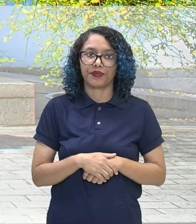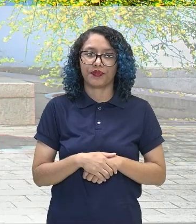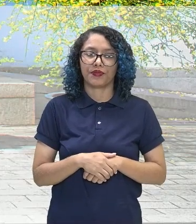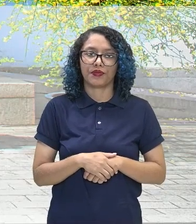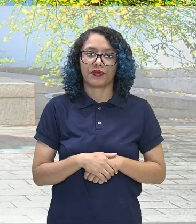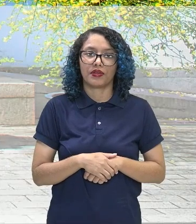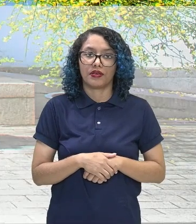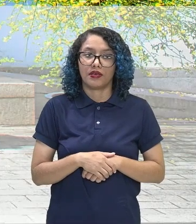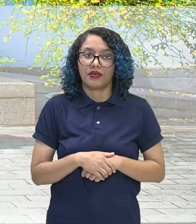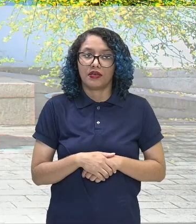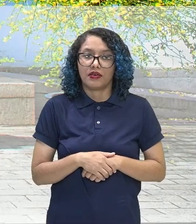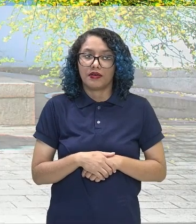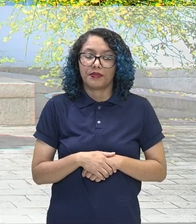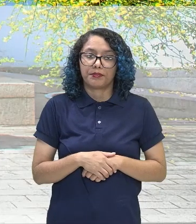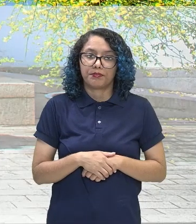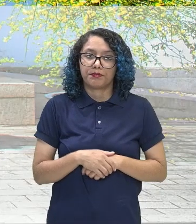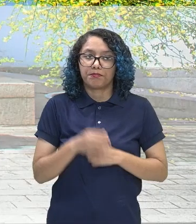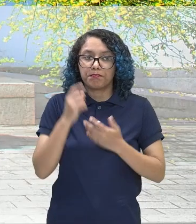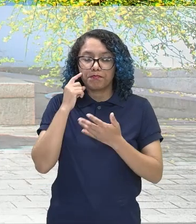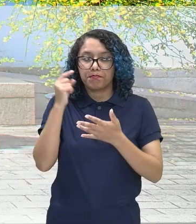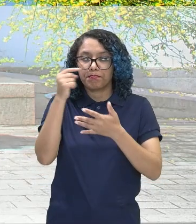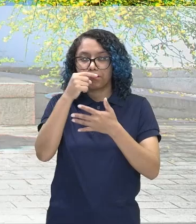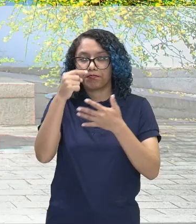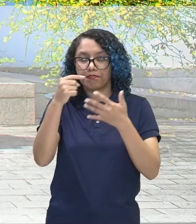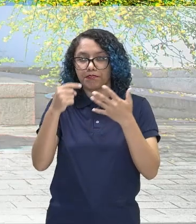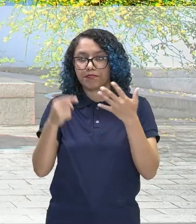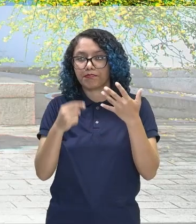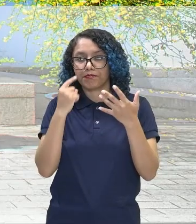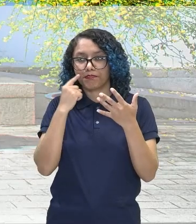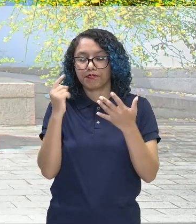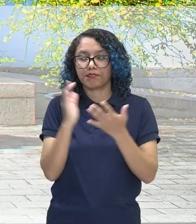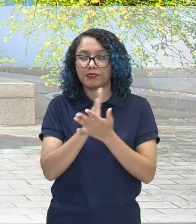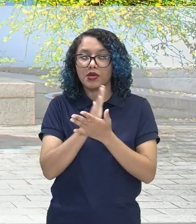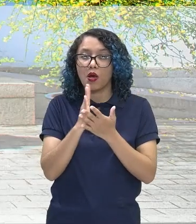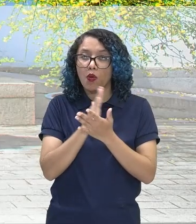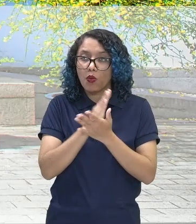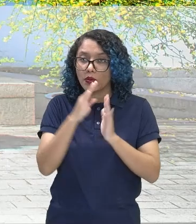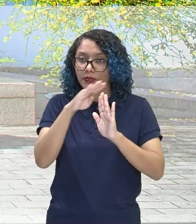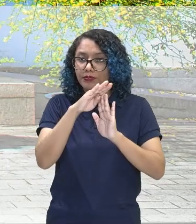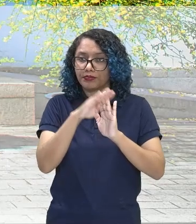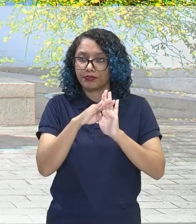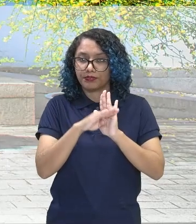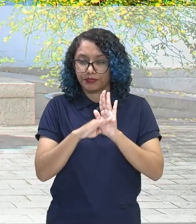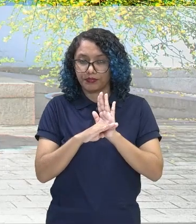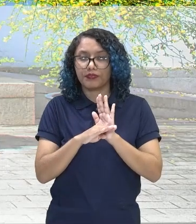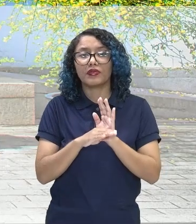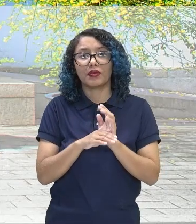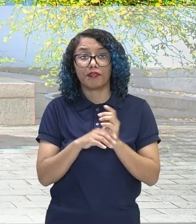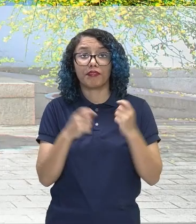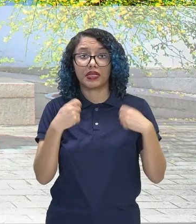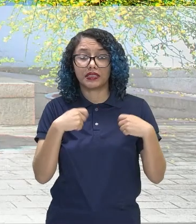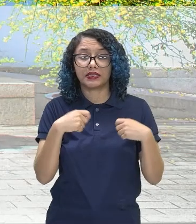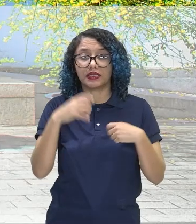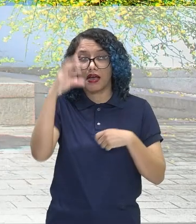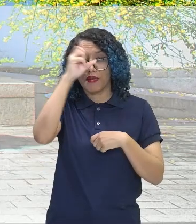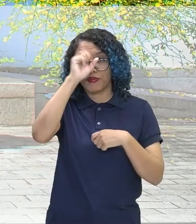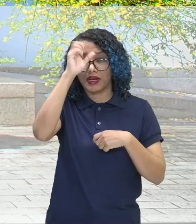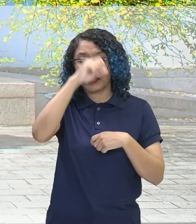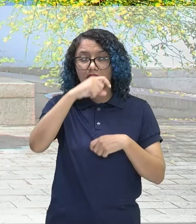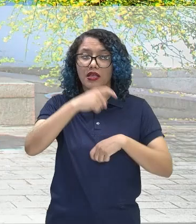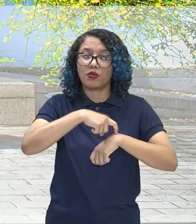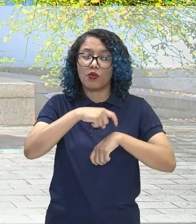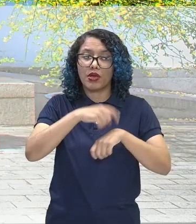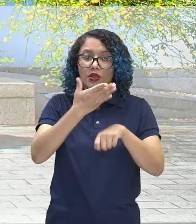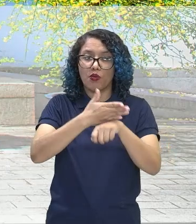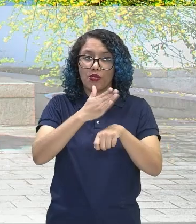Filosofia do Kung Fu. Esses aqui são alguns princípios e valores que são desenvolvidos dentro da prática do Kung Fu.